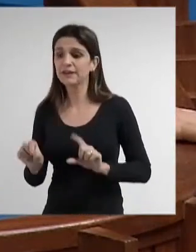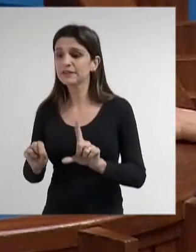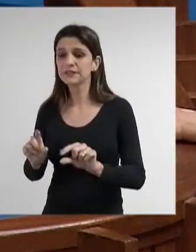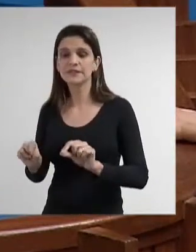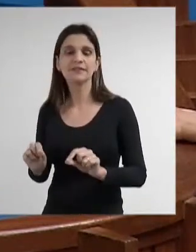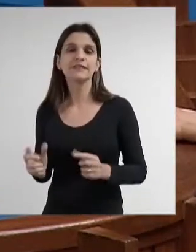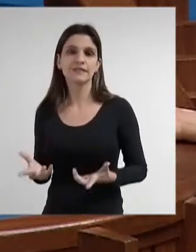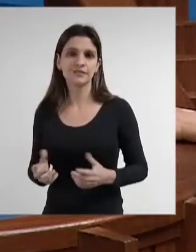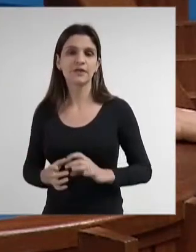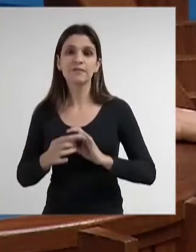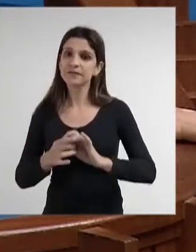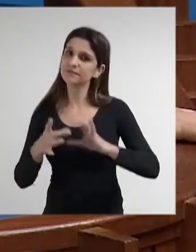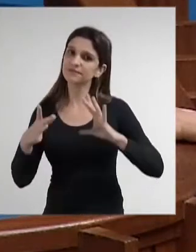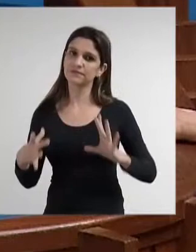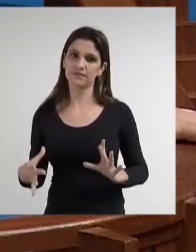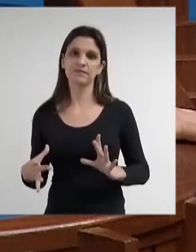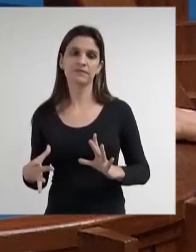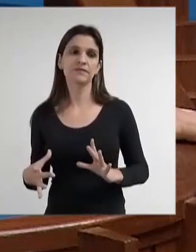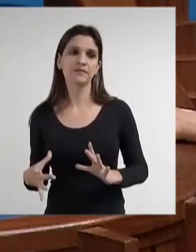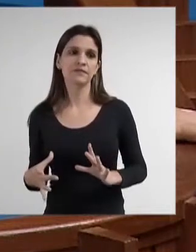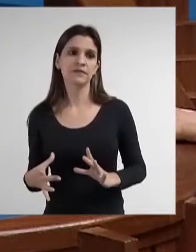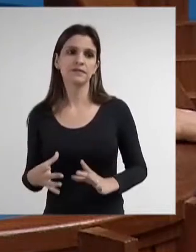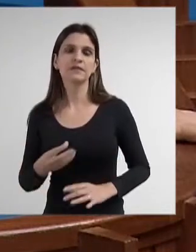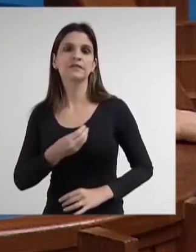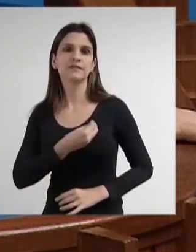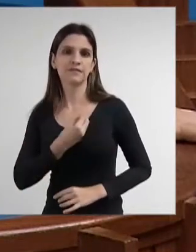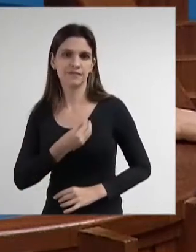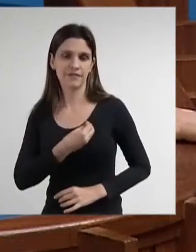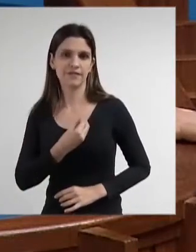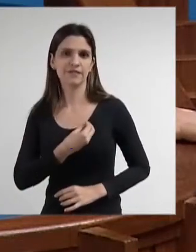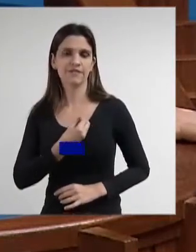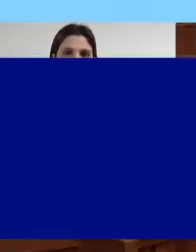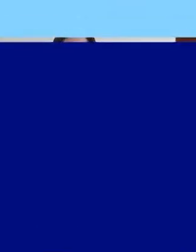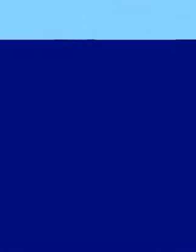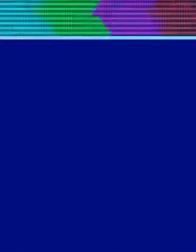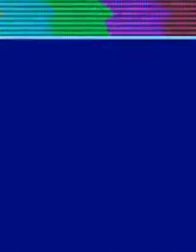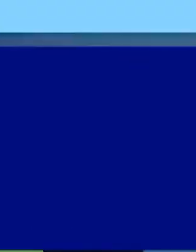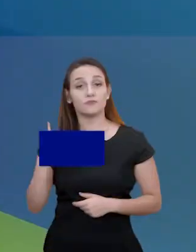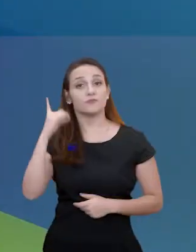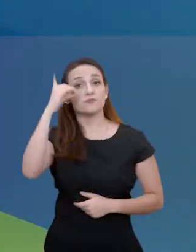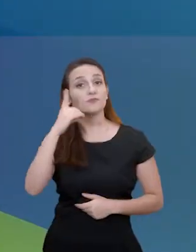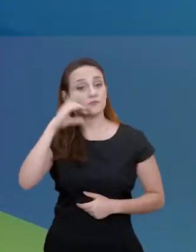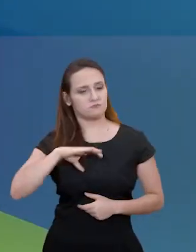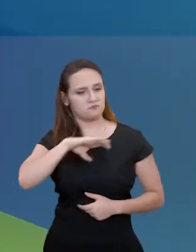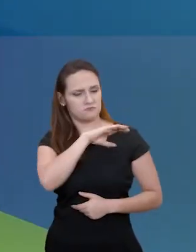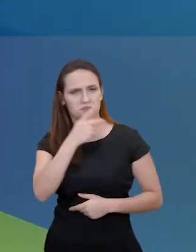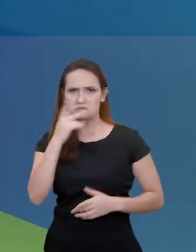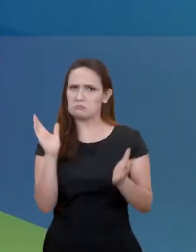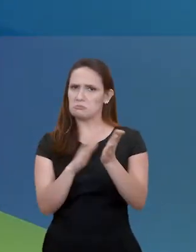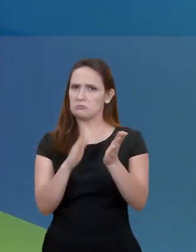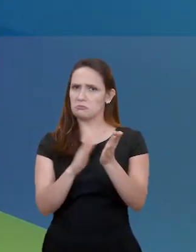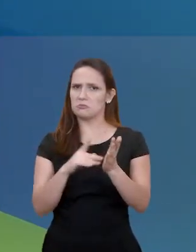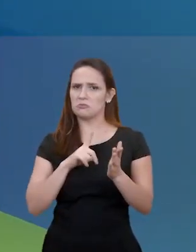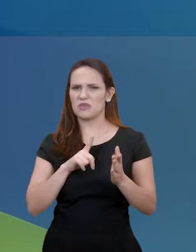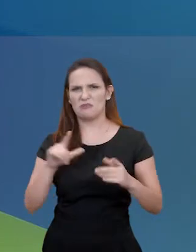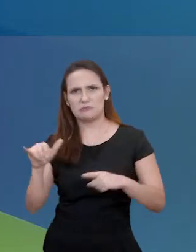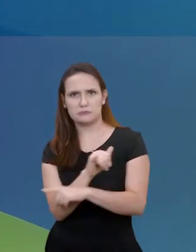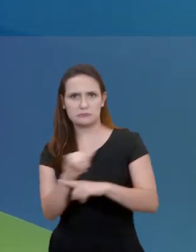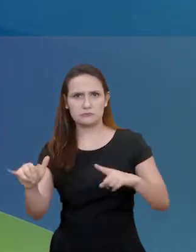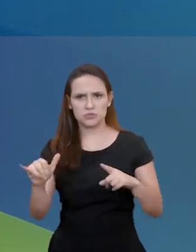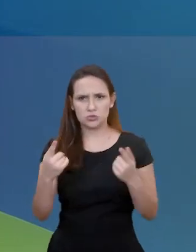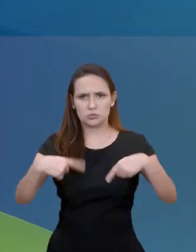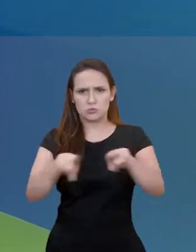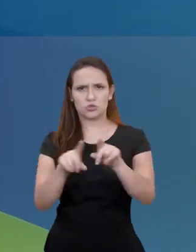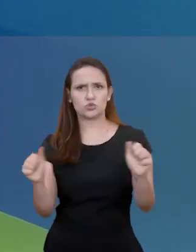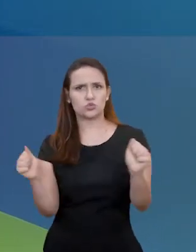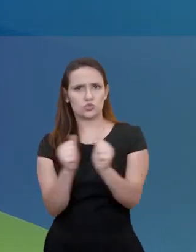sua liberdade e com a sua vida sendo respeitada. Capitão Contar elogia a realização de